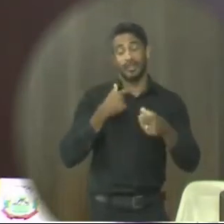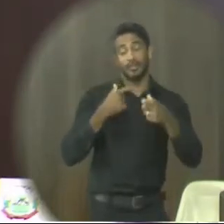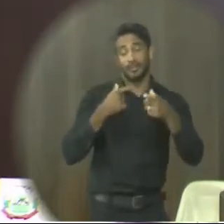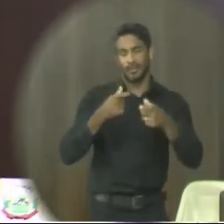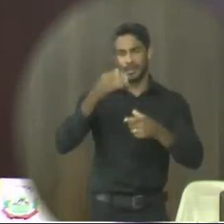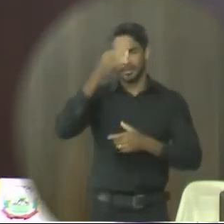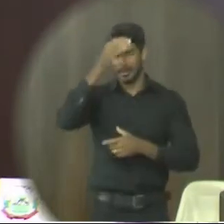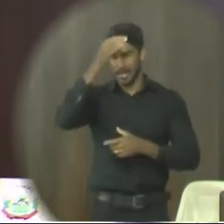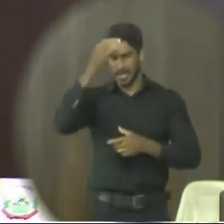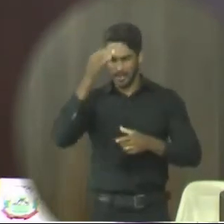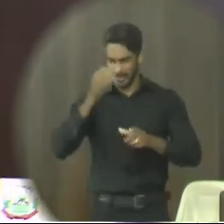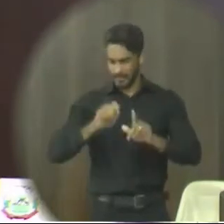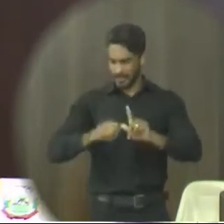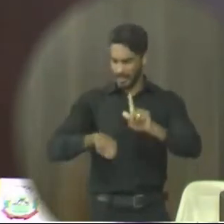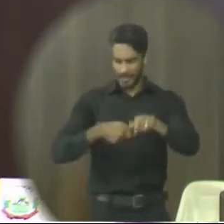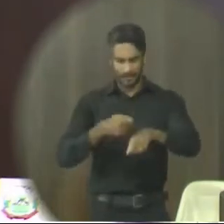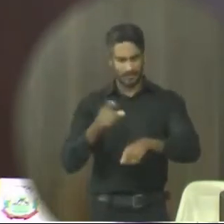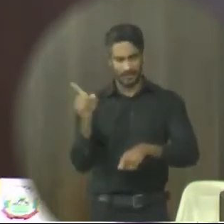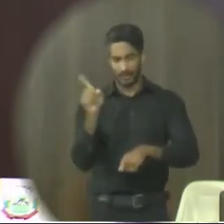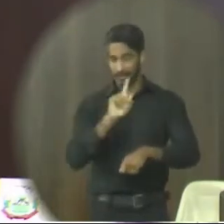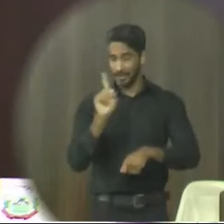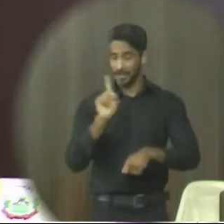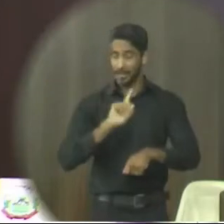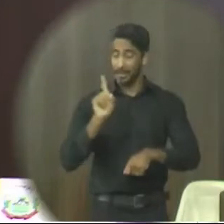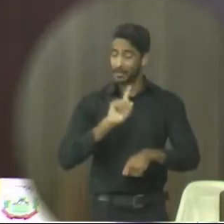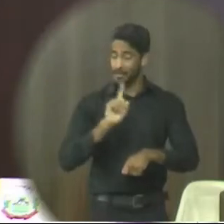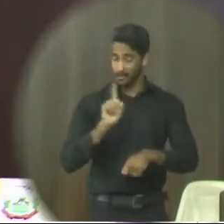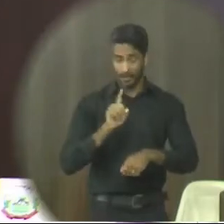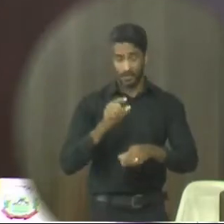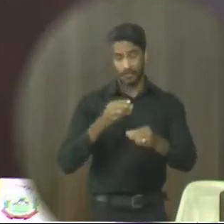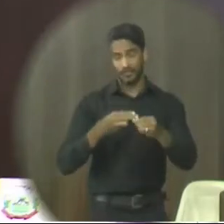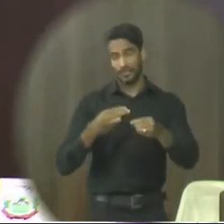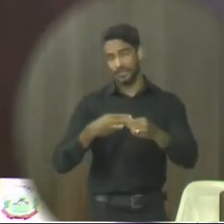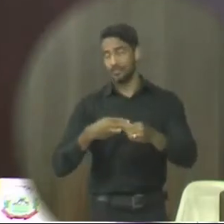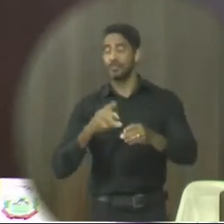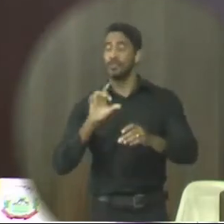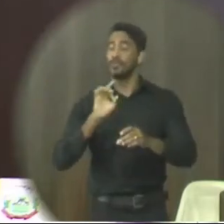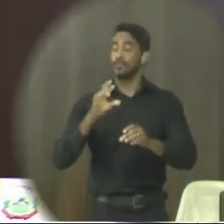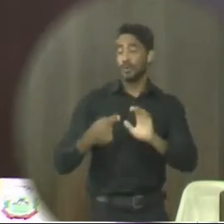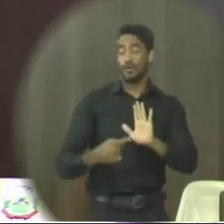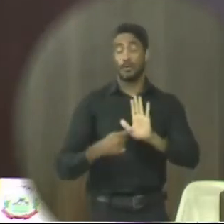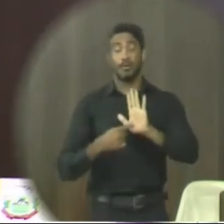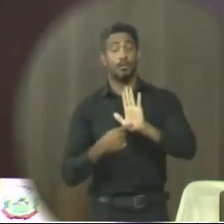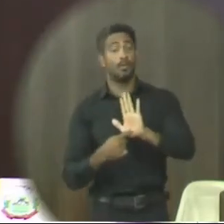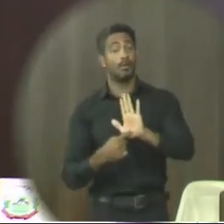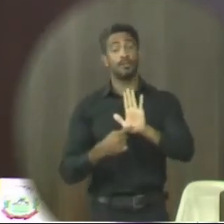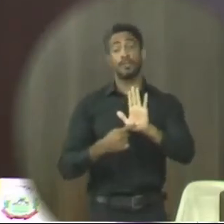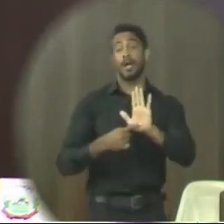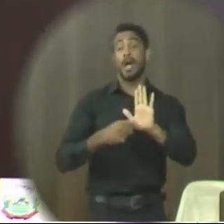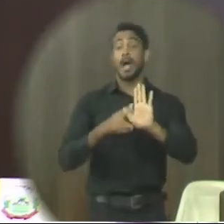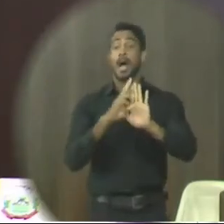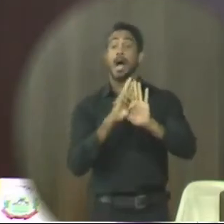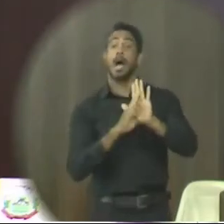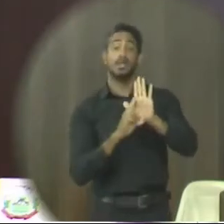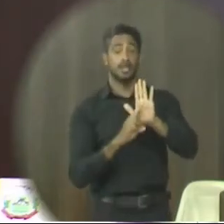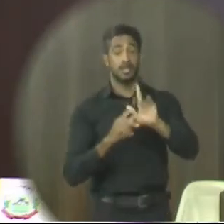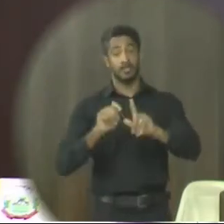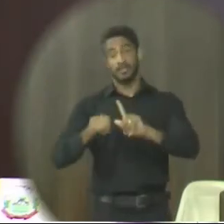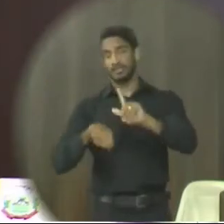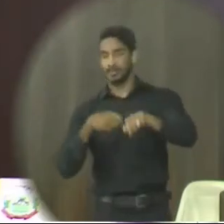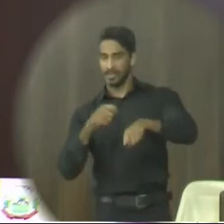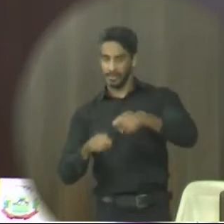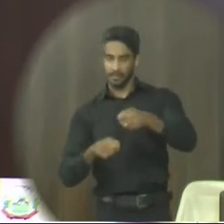não administra o município, estabelece apenas as normas de administração. Não compõe nem